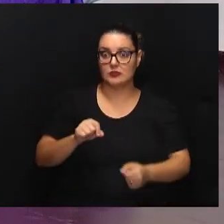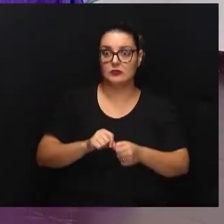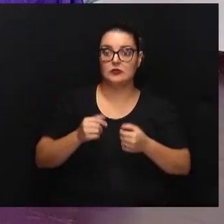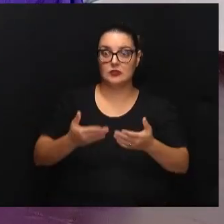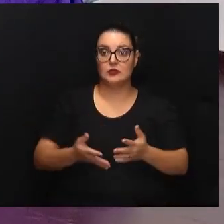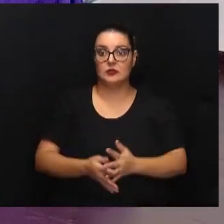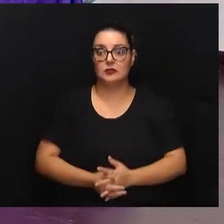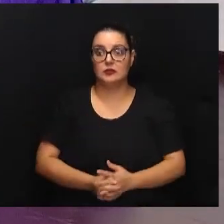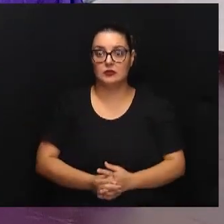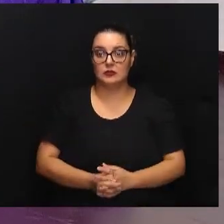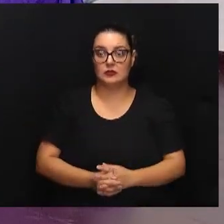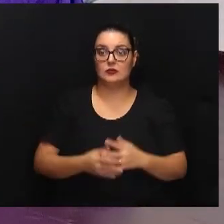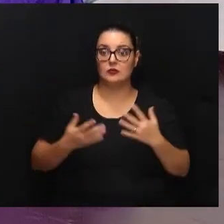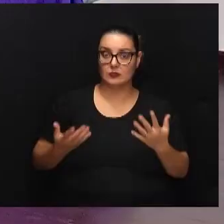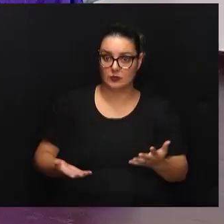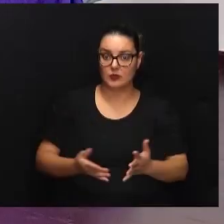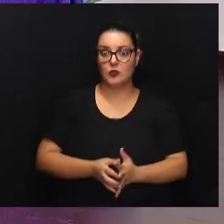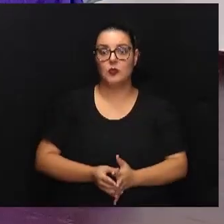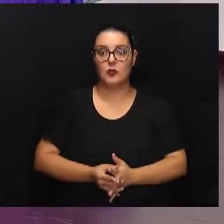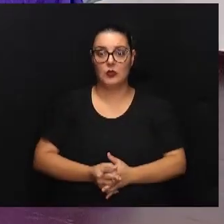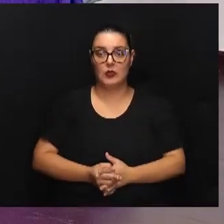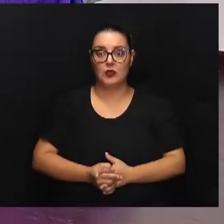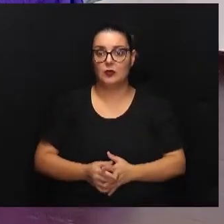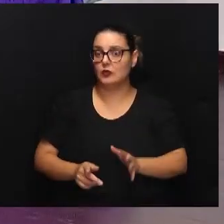preciso dizer a importância,